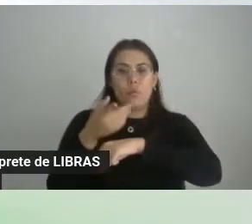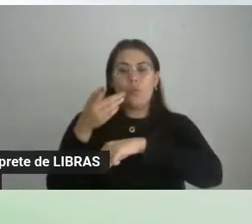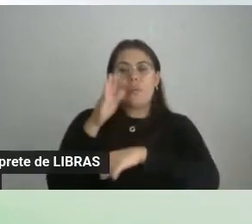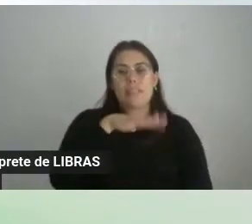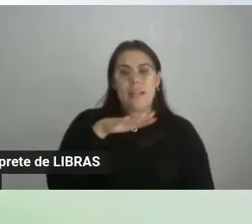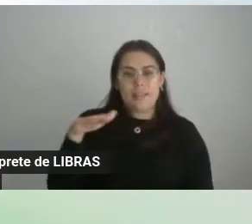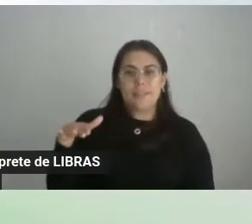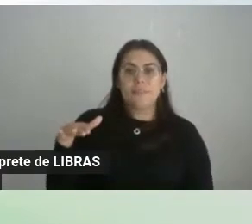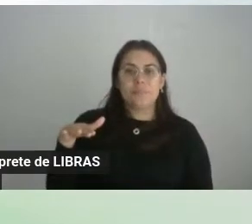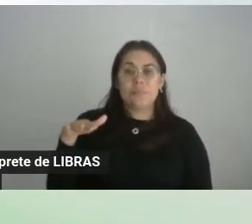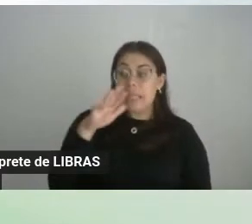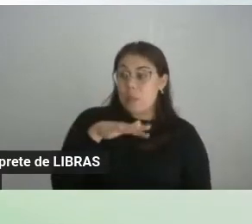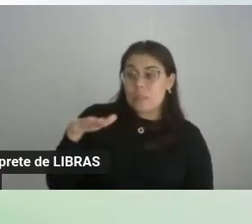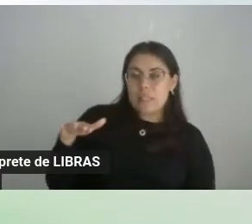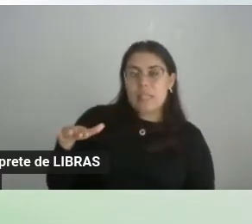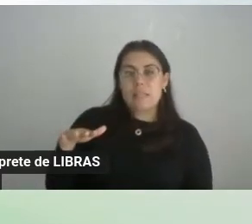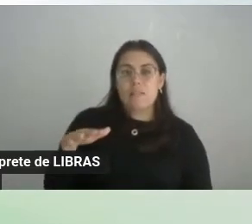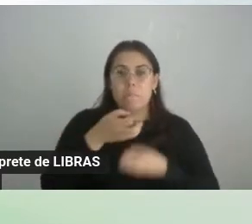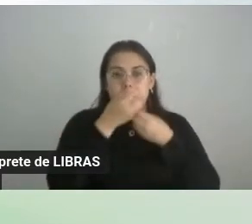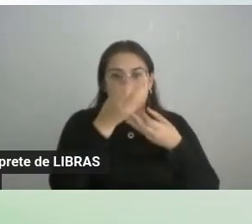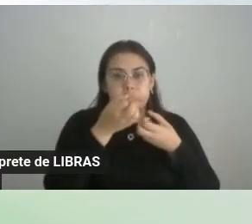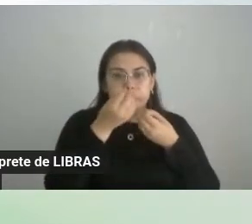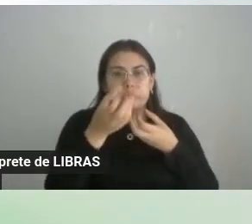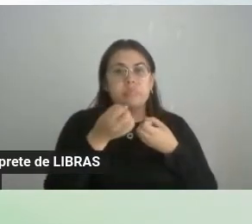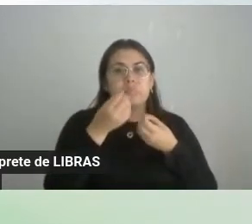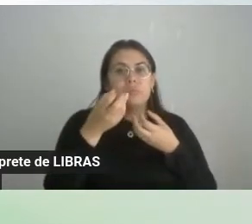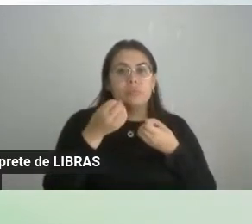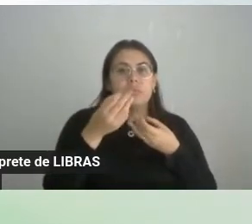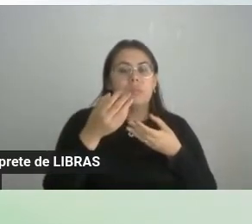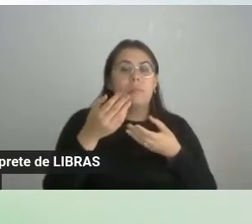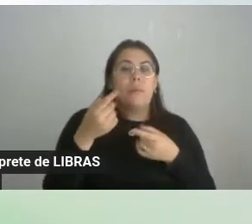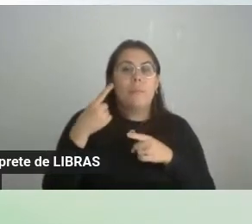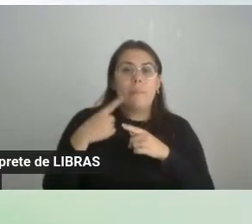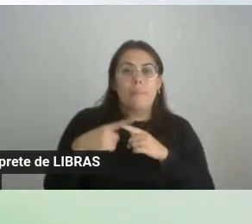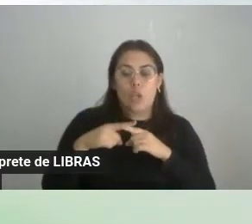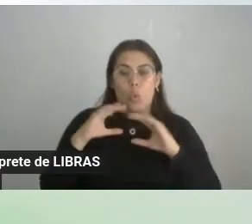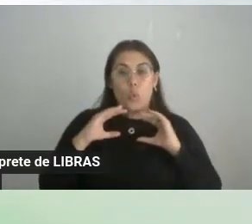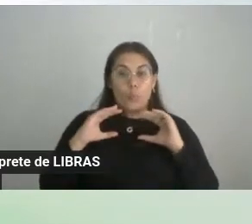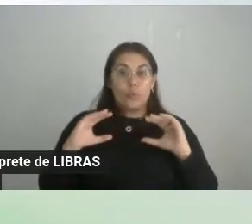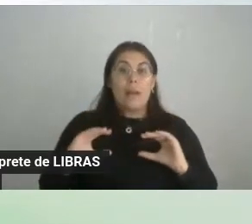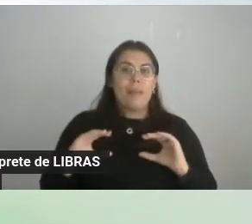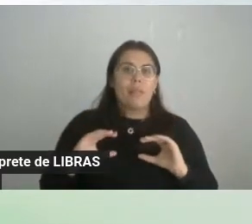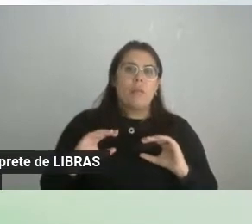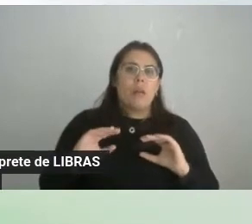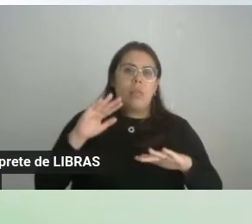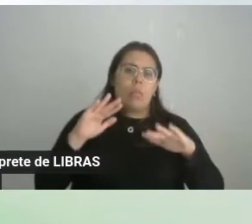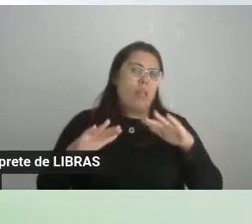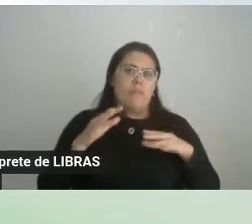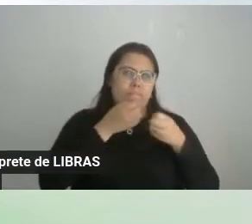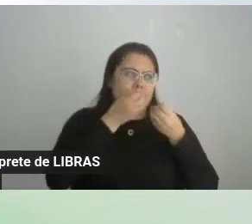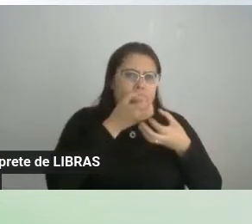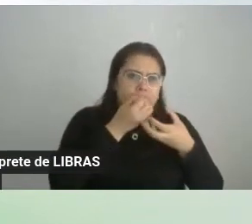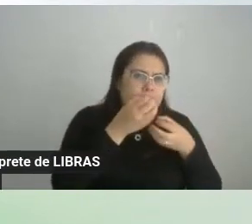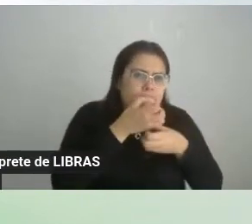trazem muitas coisas para vocês, às vezes não pela fala, mas pelo comportamento. E eu acho que vocês terem